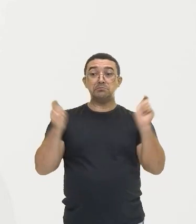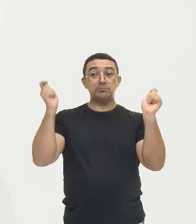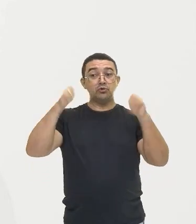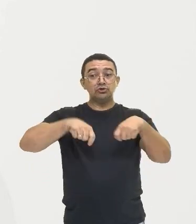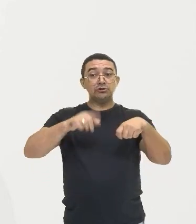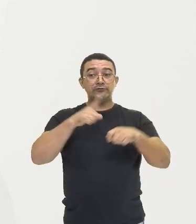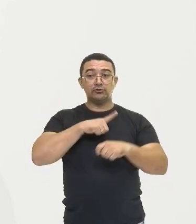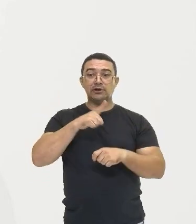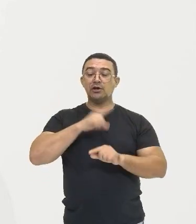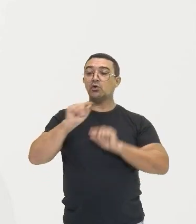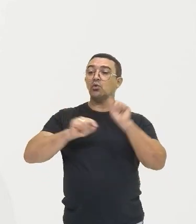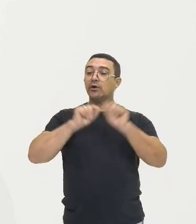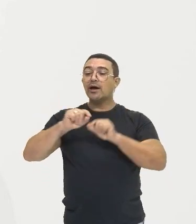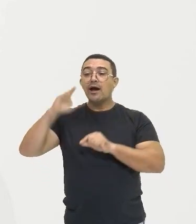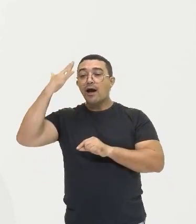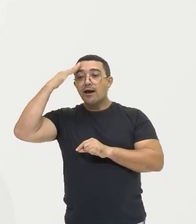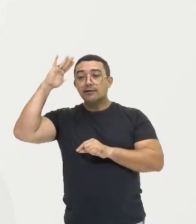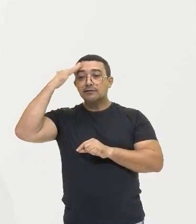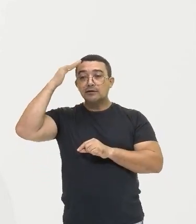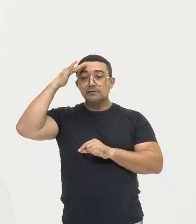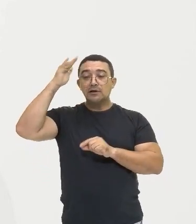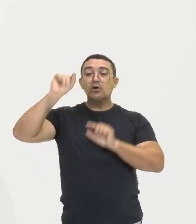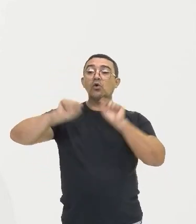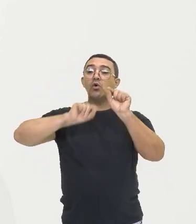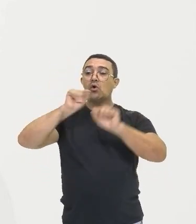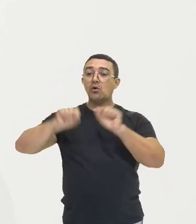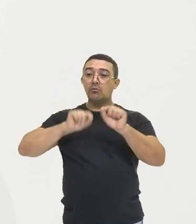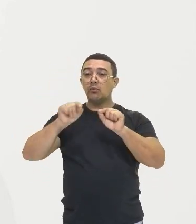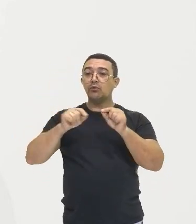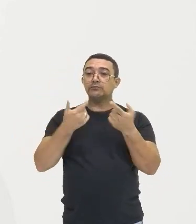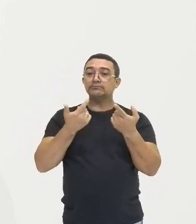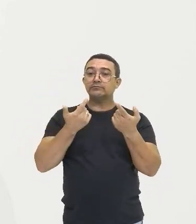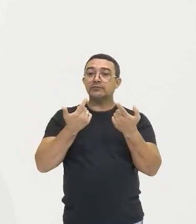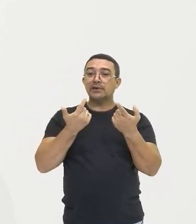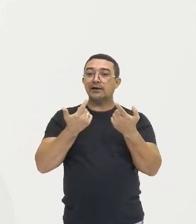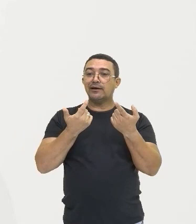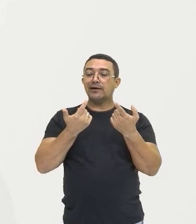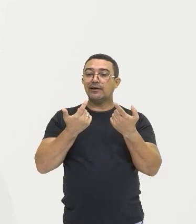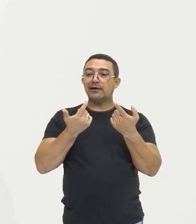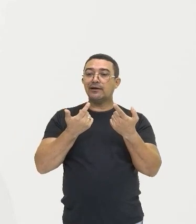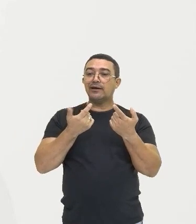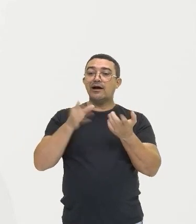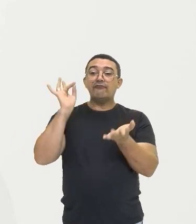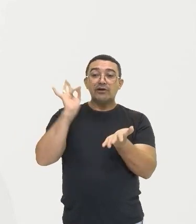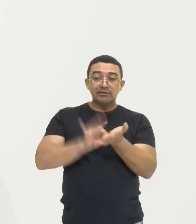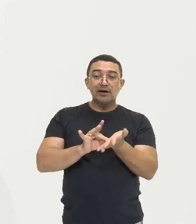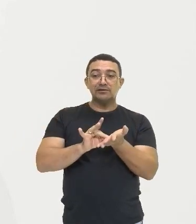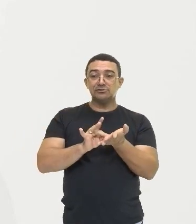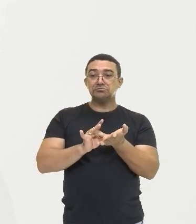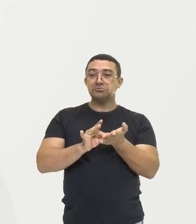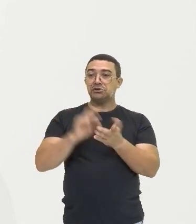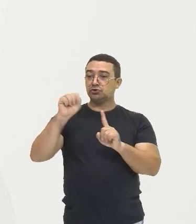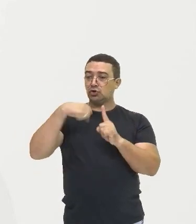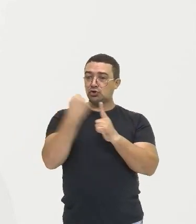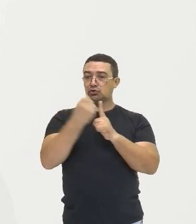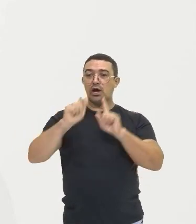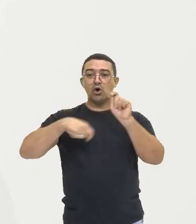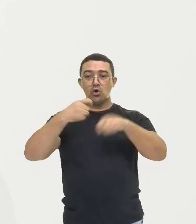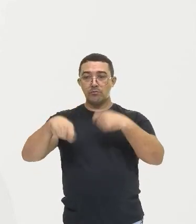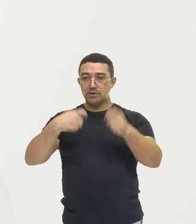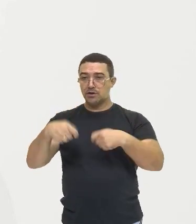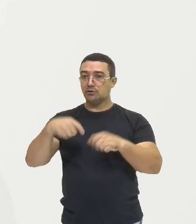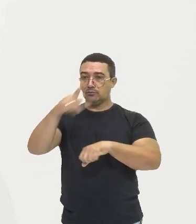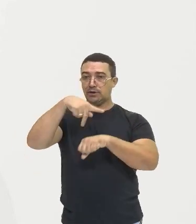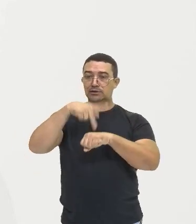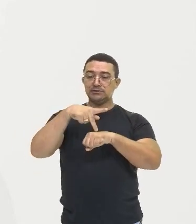gente tenha uma interpretação mais precisa da realidade, tá certo? Então, que a gente,